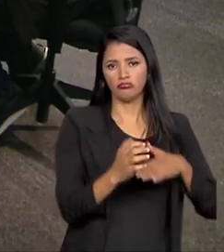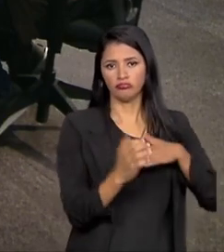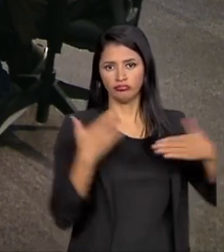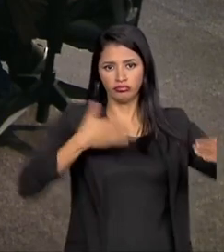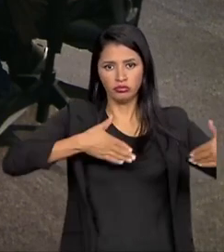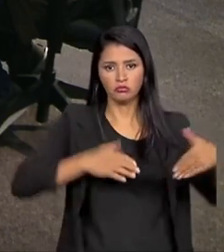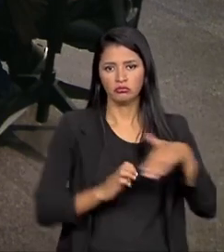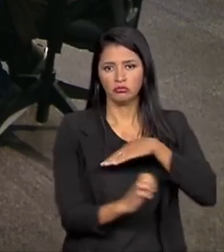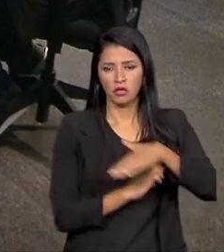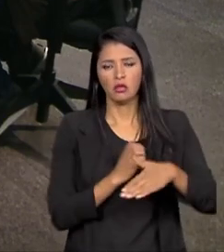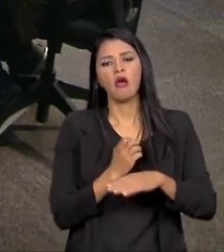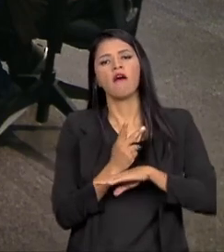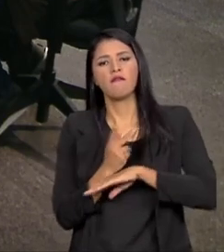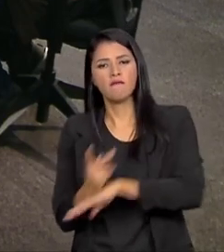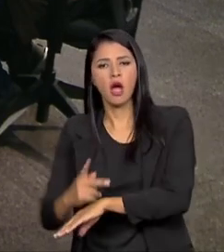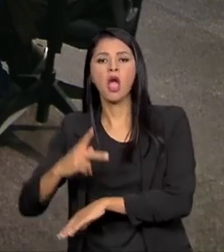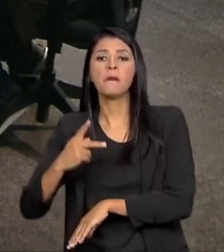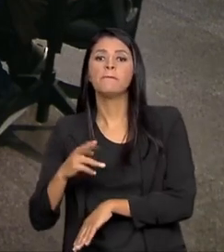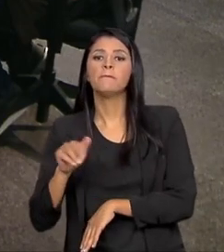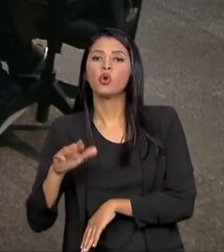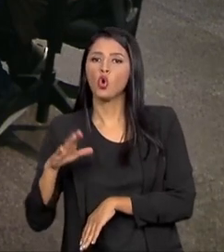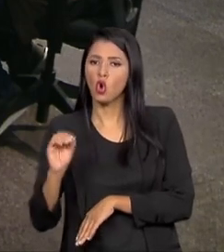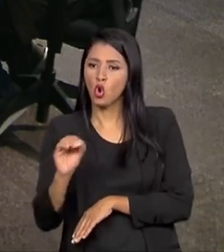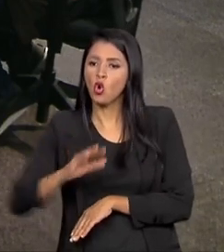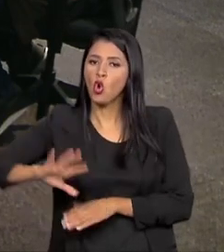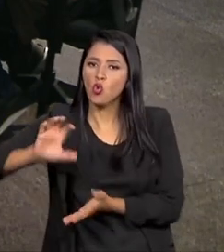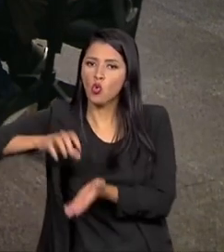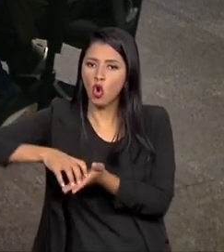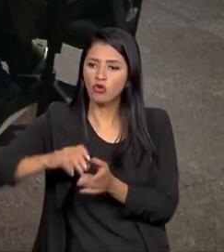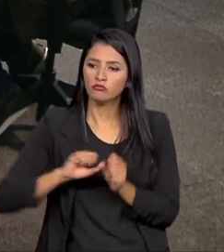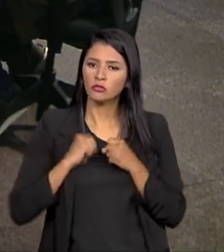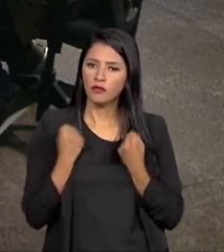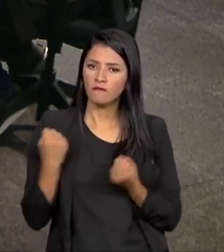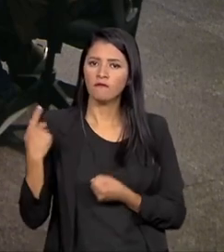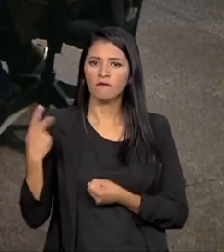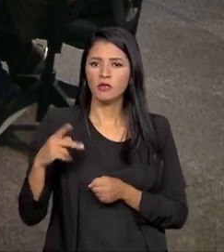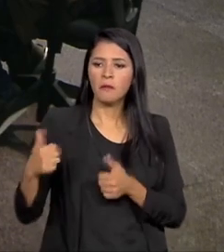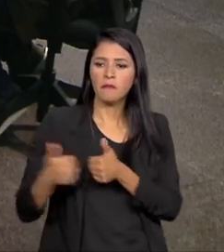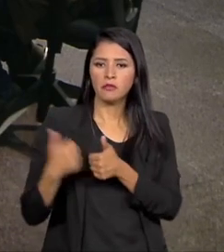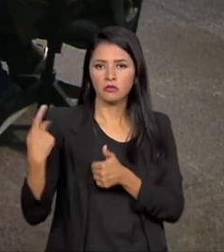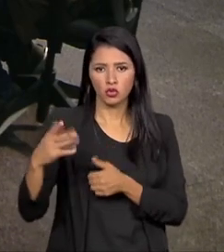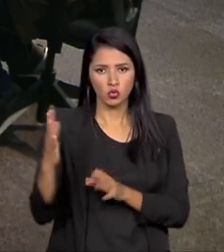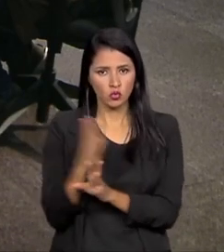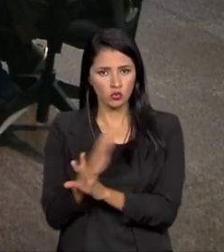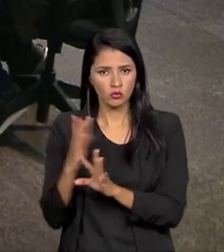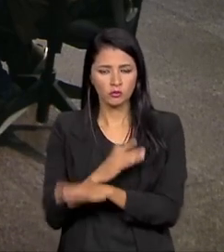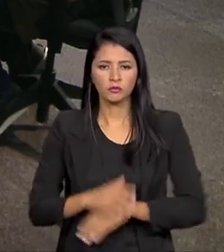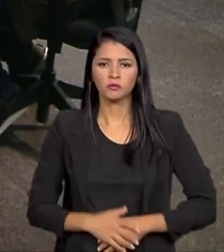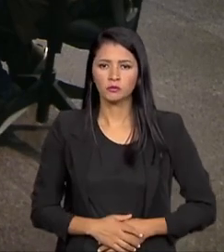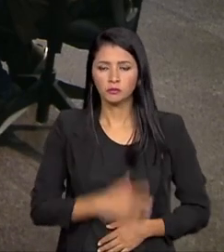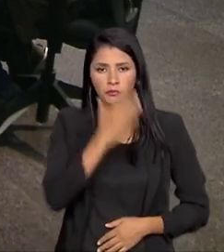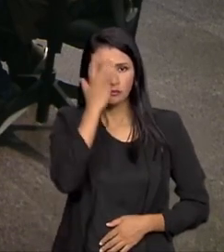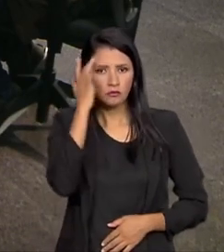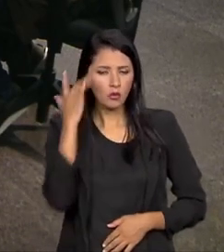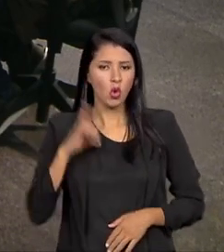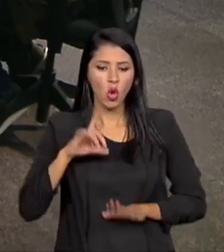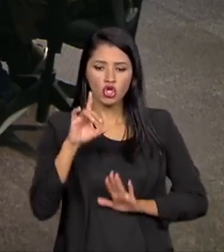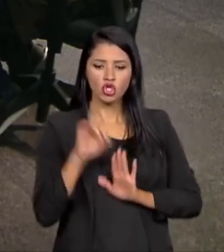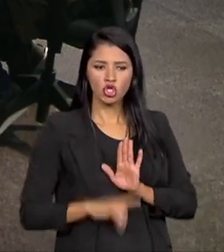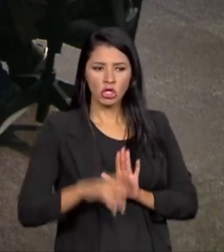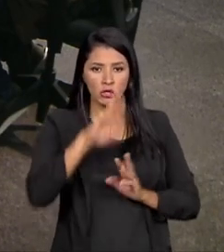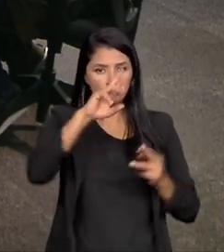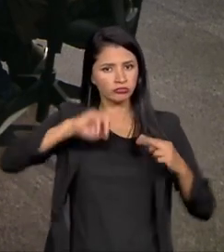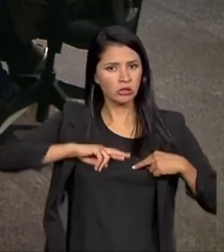deve procurar o PROCON ou órgão de Defesa do Consumidor mais próximo da sua cidade o passageiro que tiver seus direitos